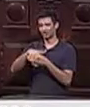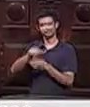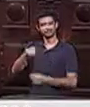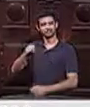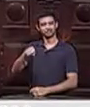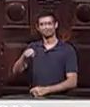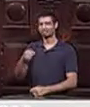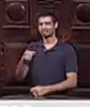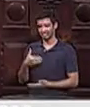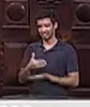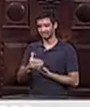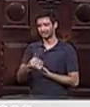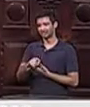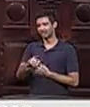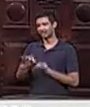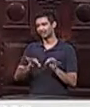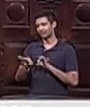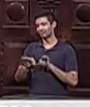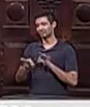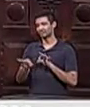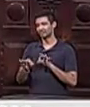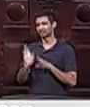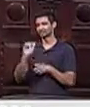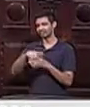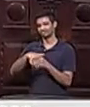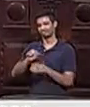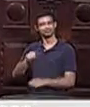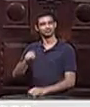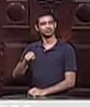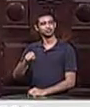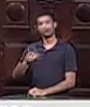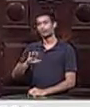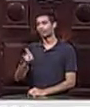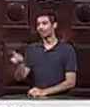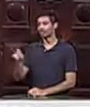ao projeto, aos artigos que foram incorporados ao projeto, e não ao veto.